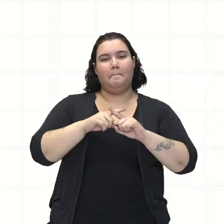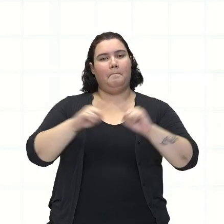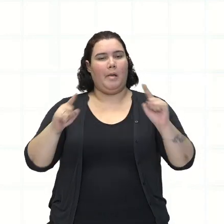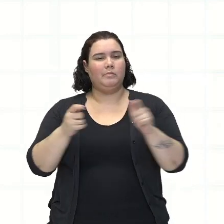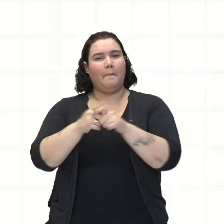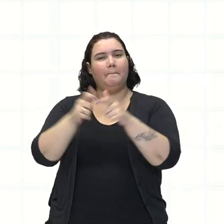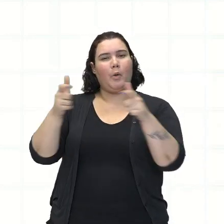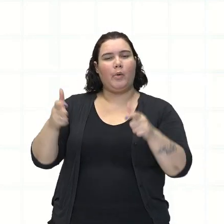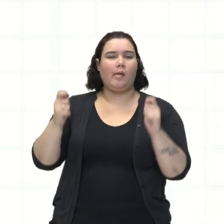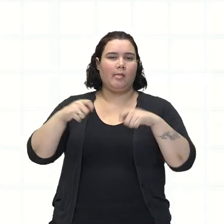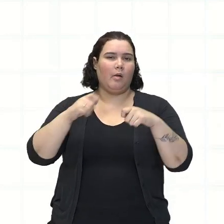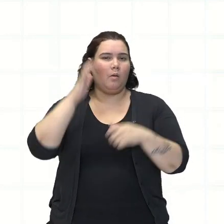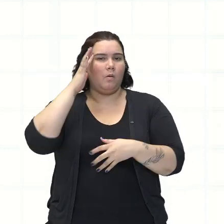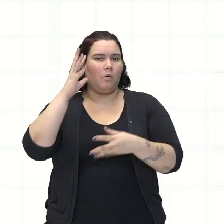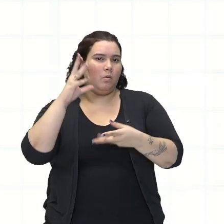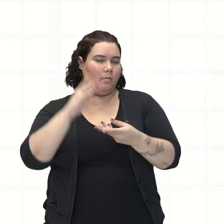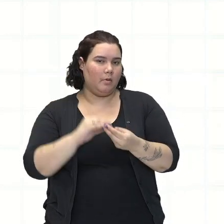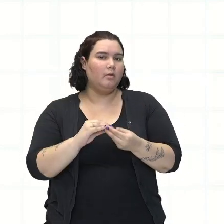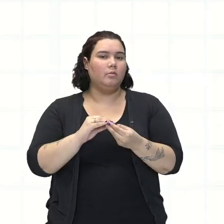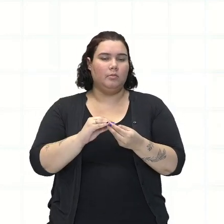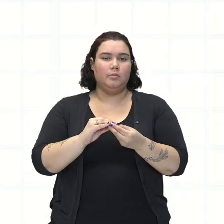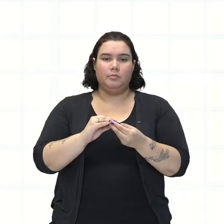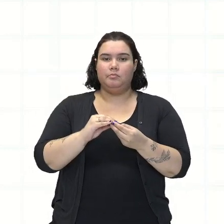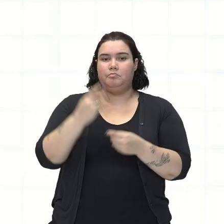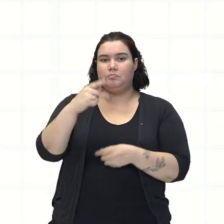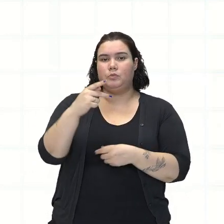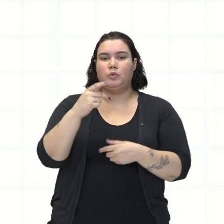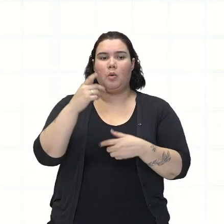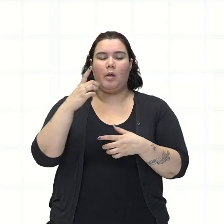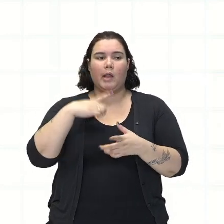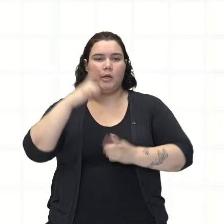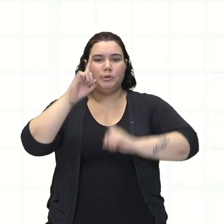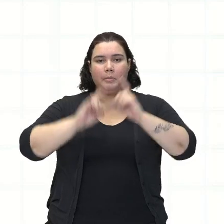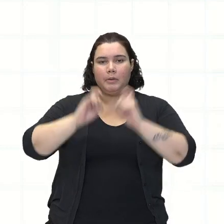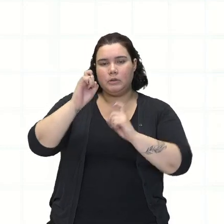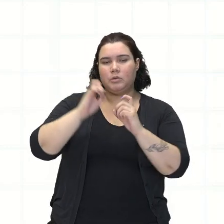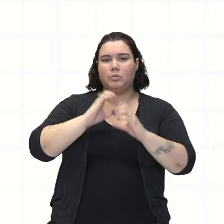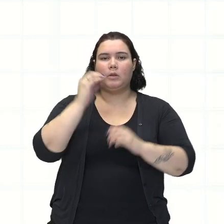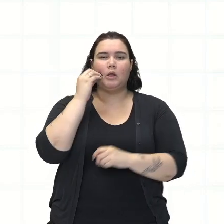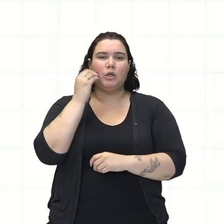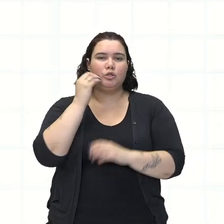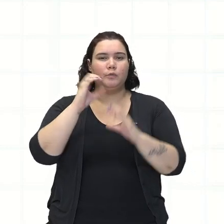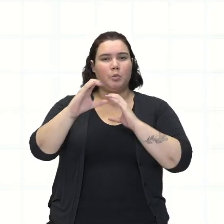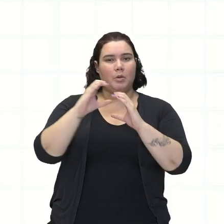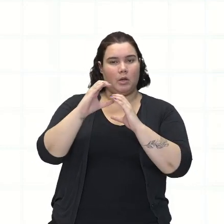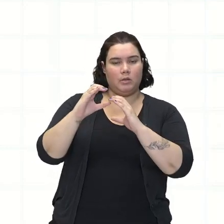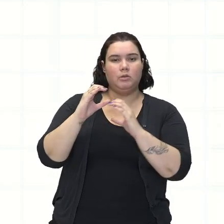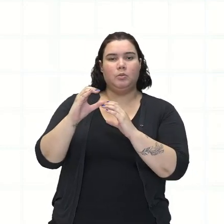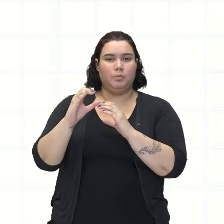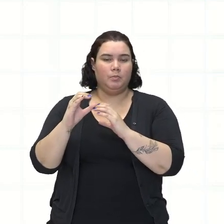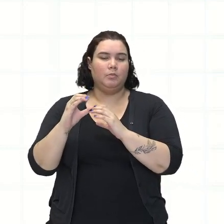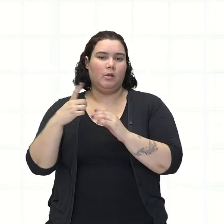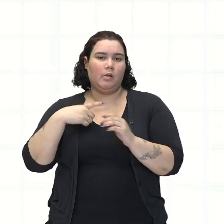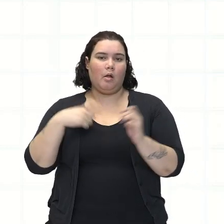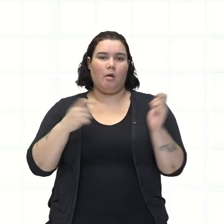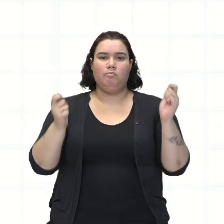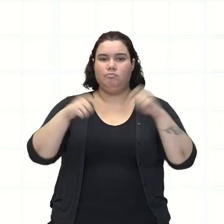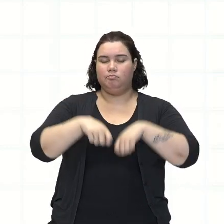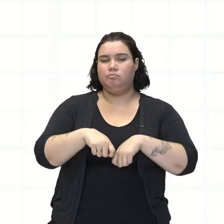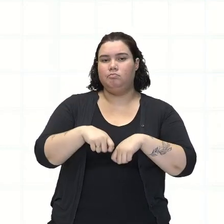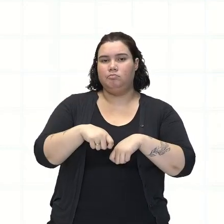pode compreender alguns gestos que você está fazendo e dessa forma você pode também ter